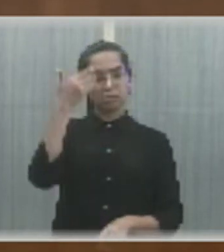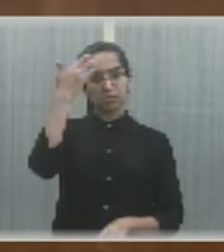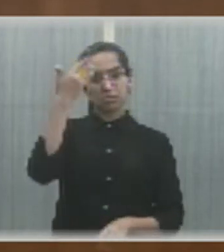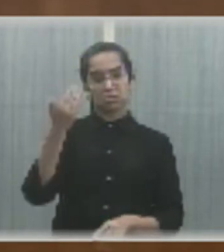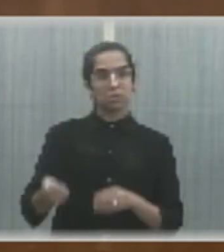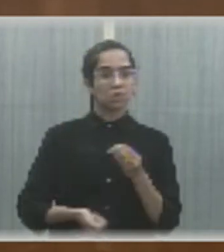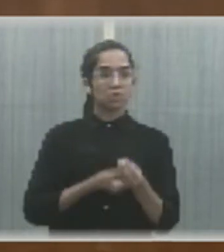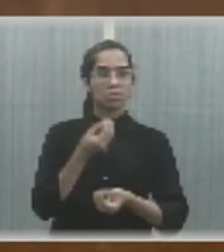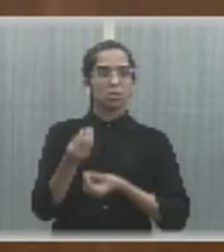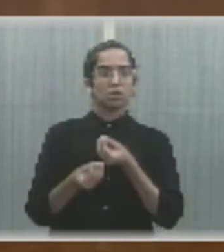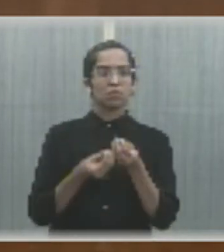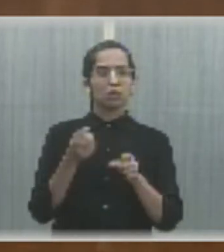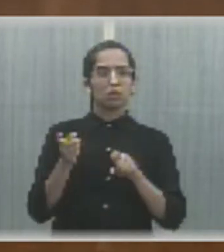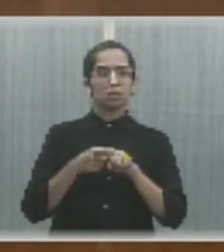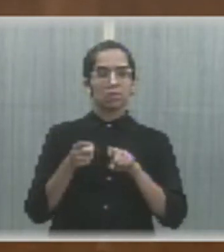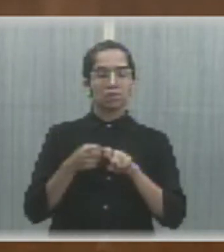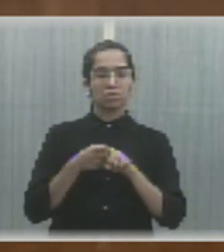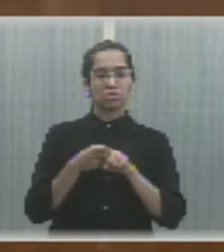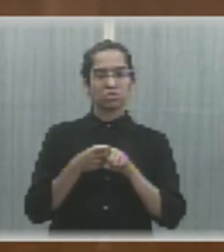um ortopedista pode